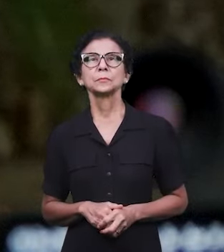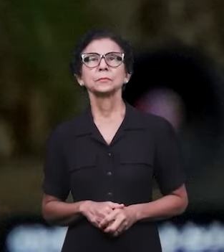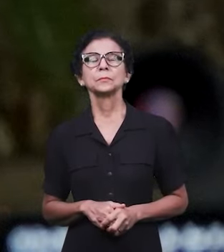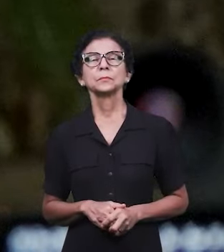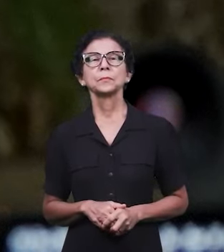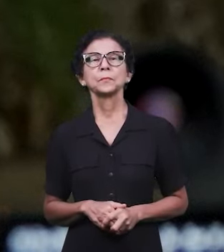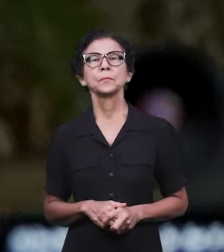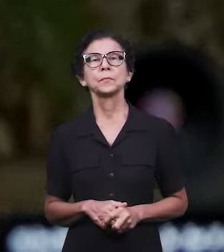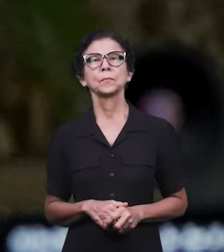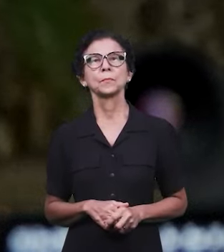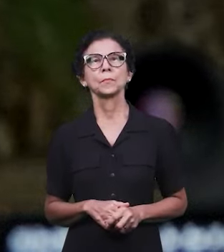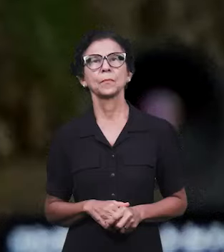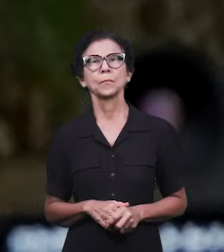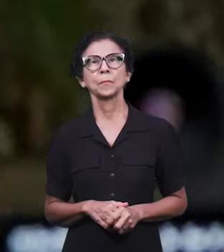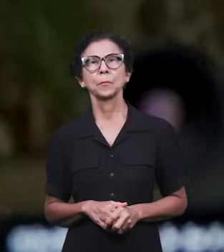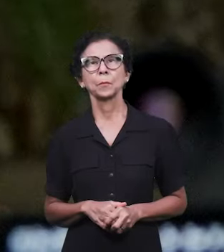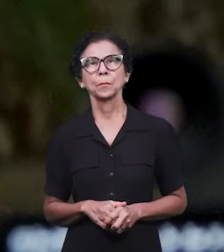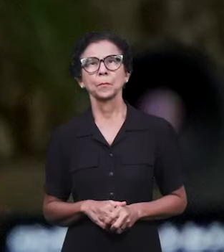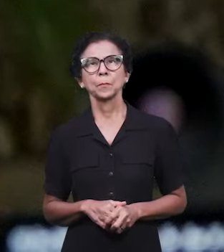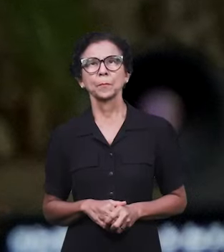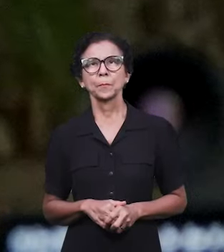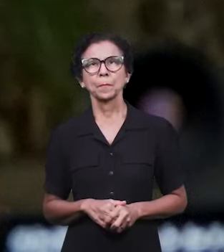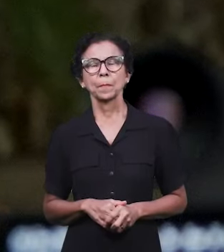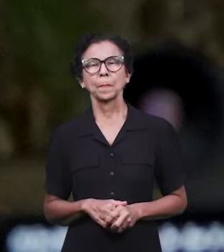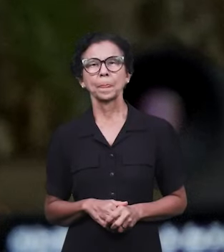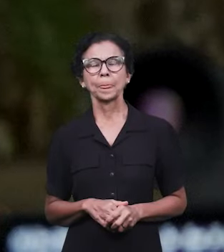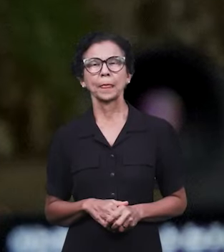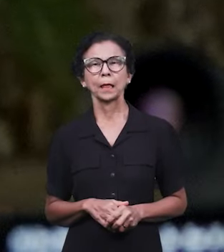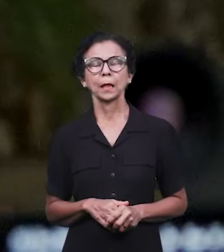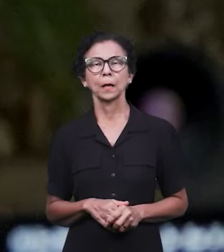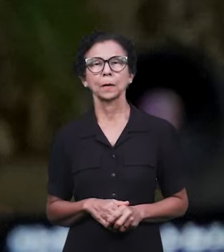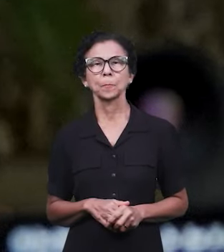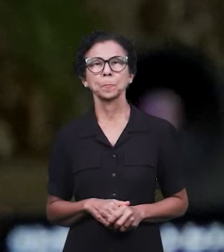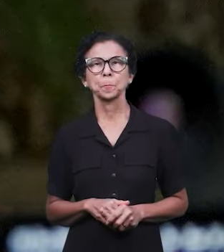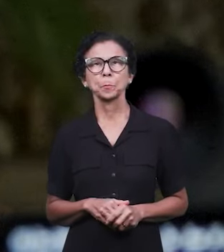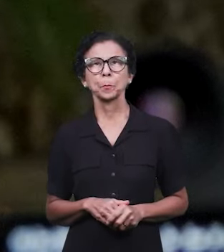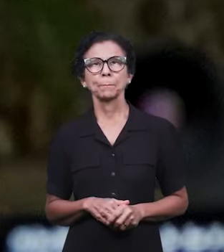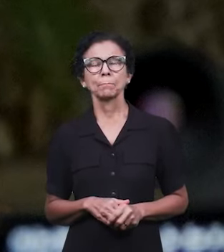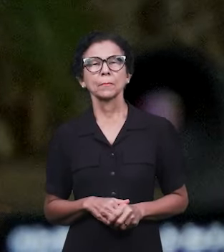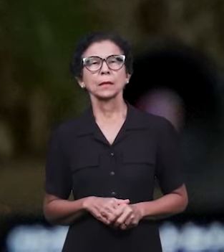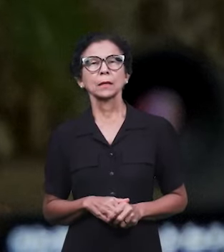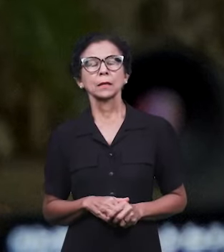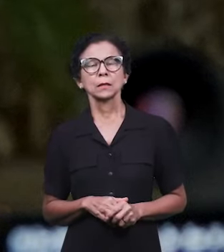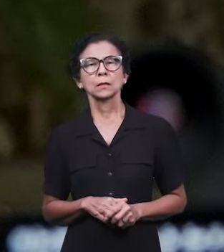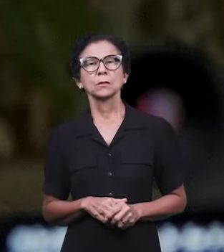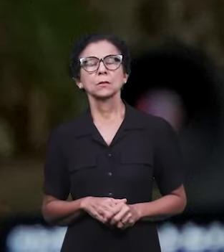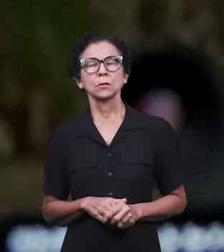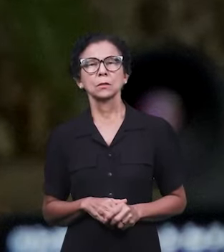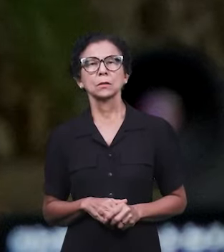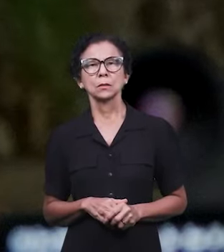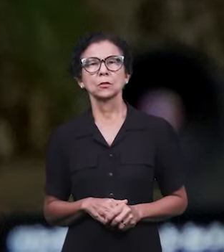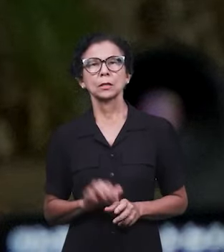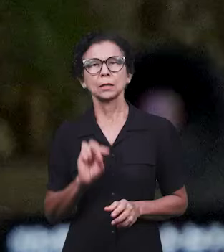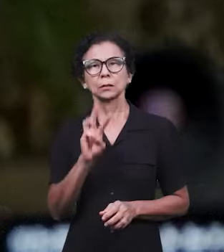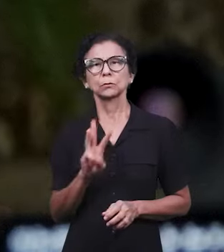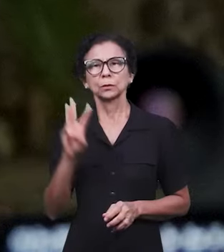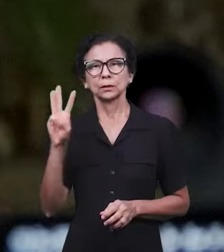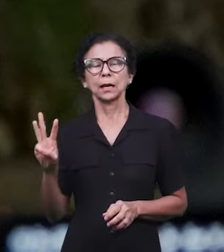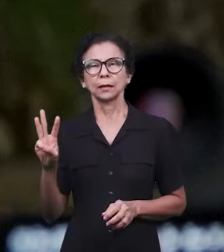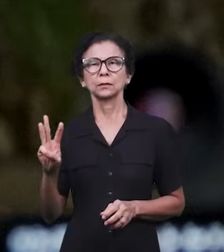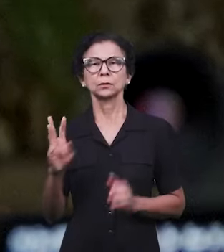pensado na possibilidade de atender a qualquer situação, né? Seja deficiência, seja